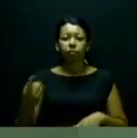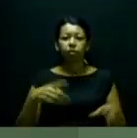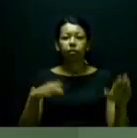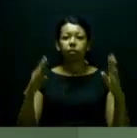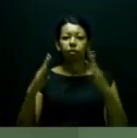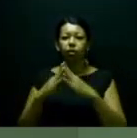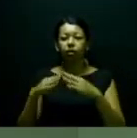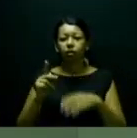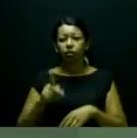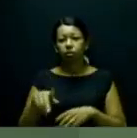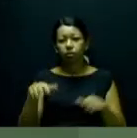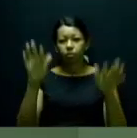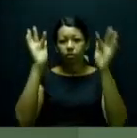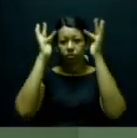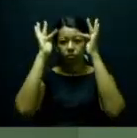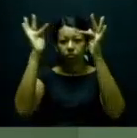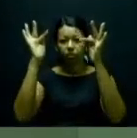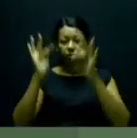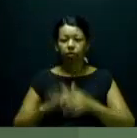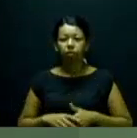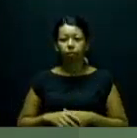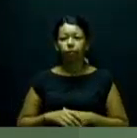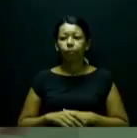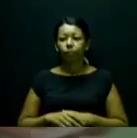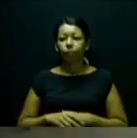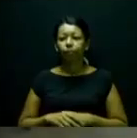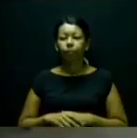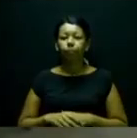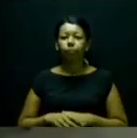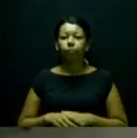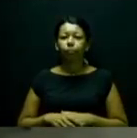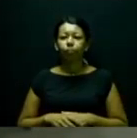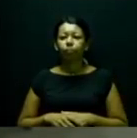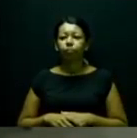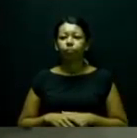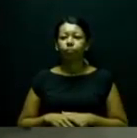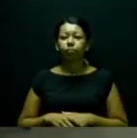e do lado de Vossa Excelência. Antecipo meu voto.